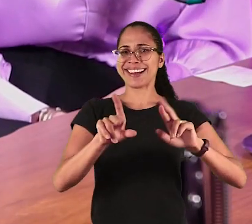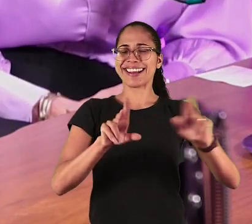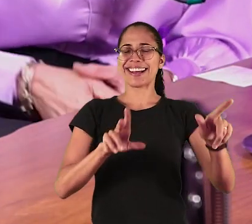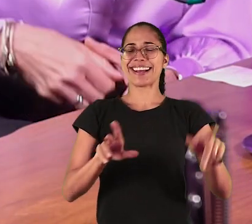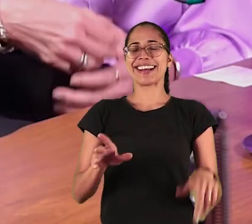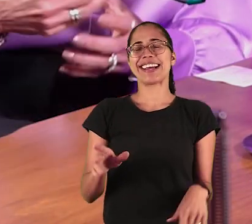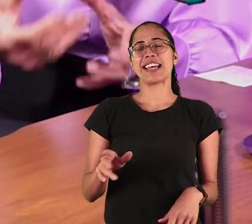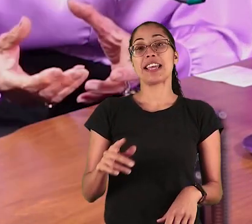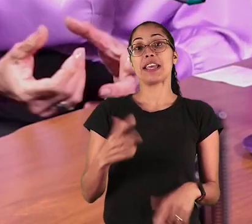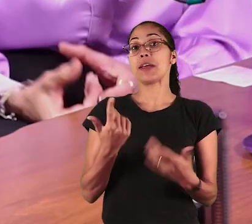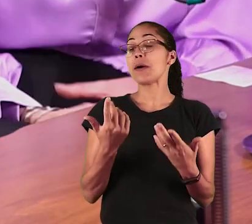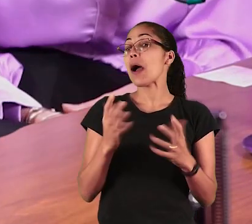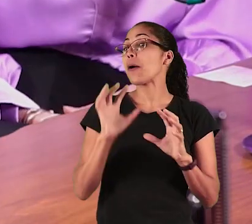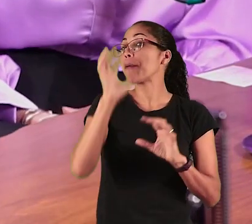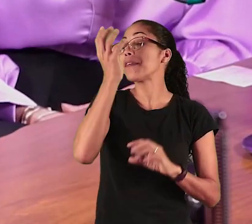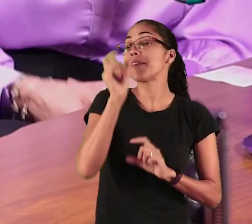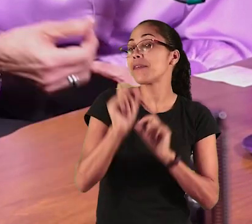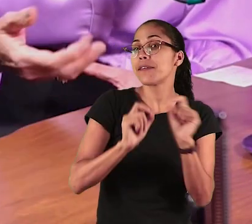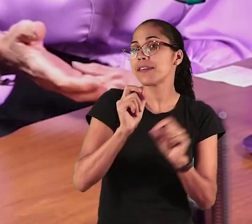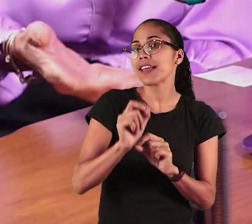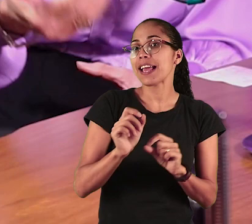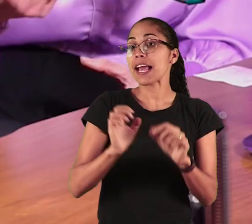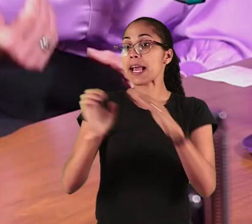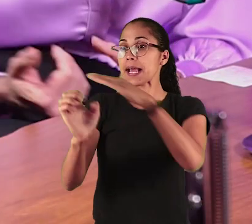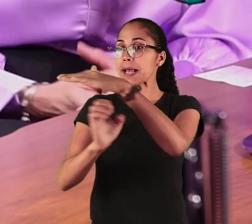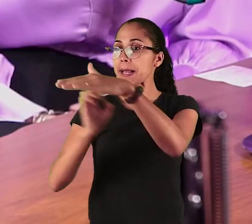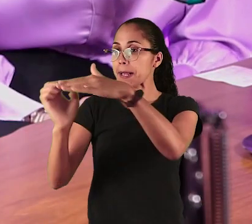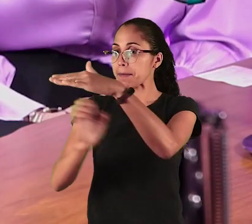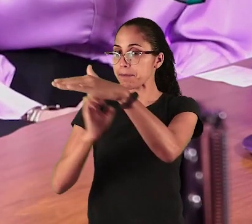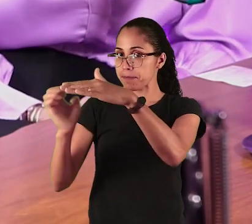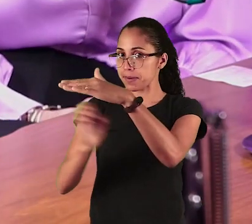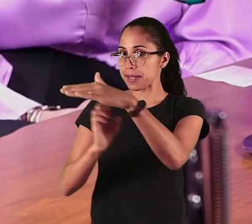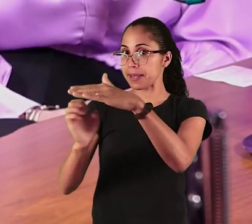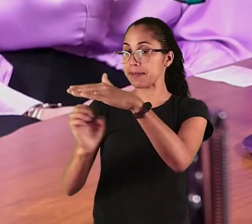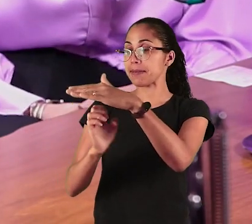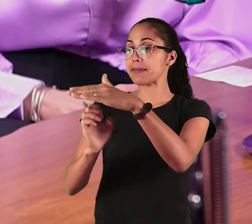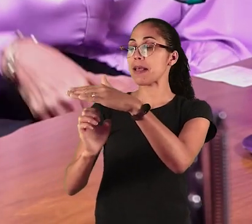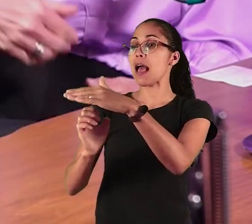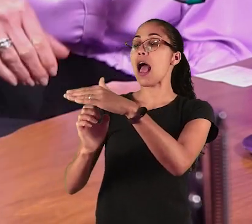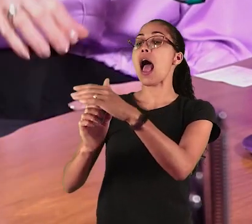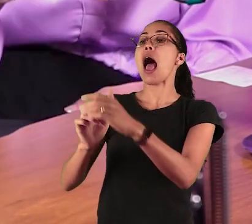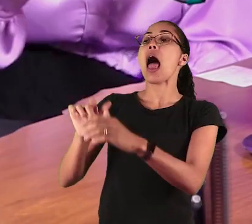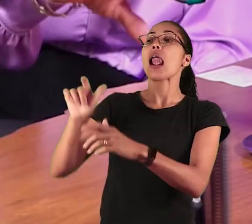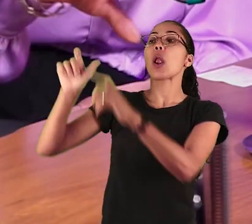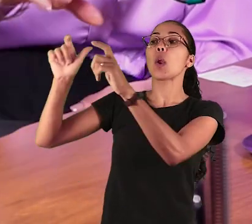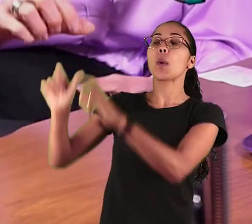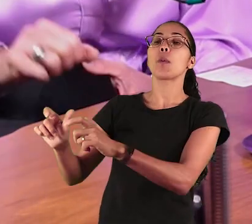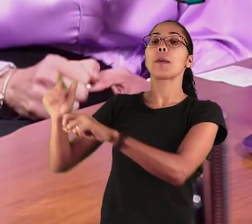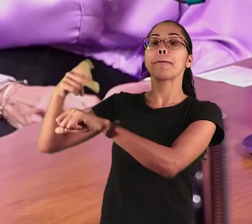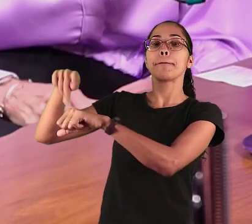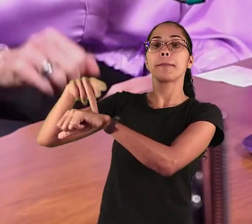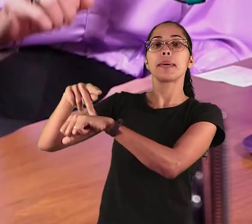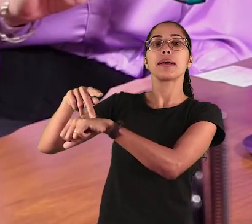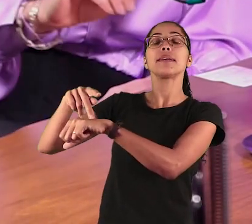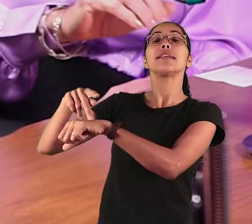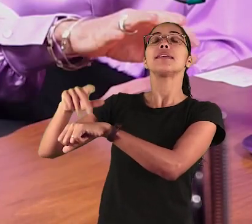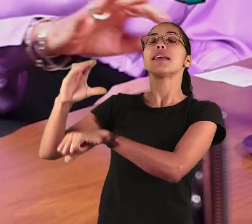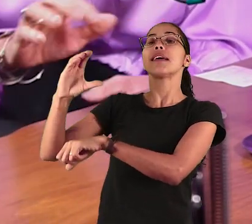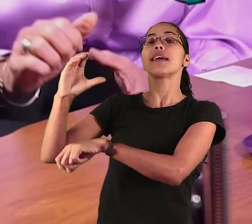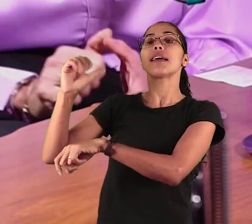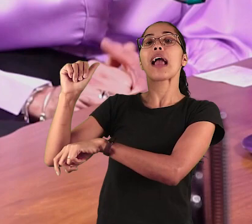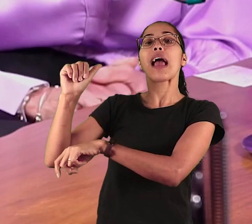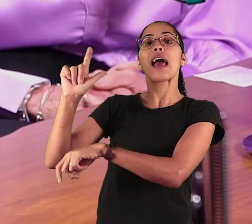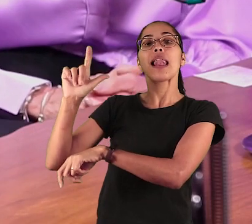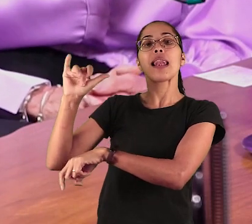e acabei entrando numa empresa que tava vindo para o Brasil chamado barra que é uma empresa da Califórnia de